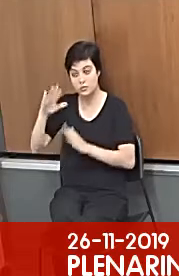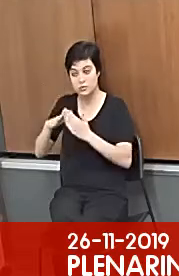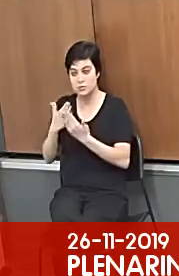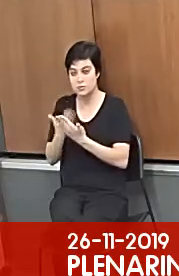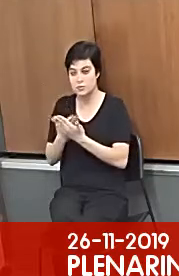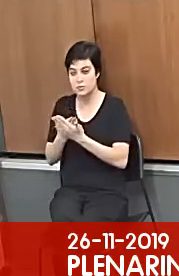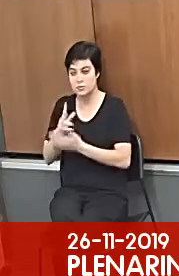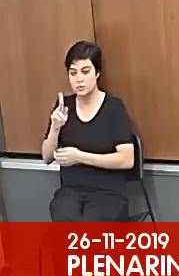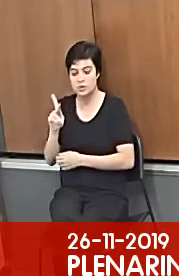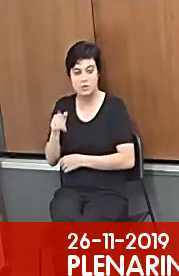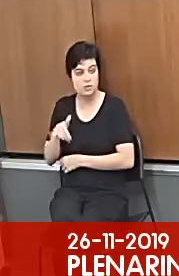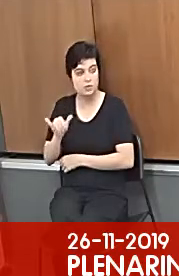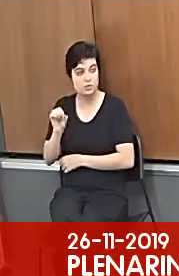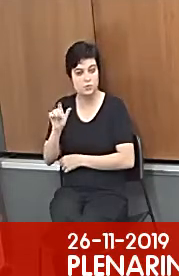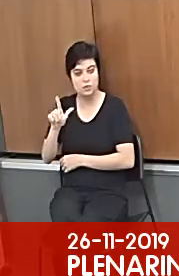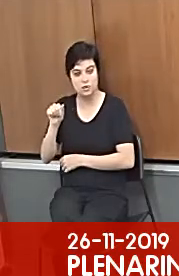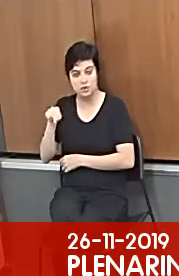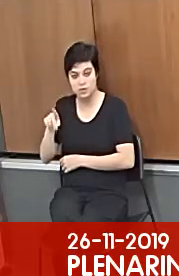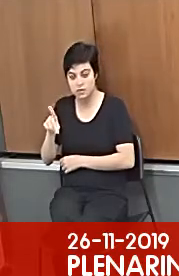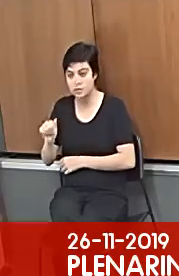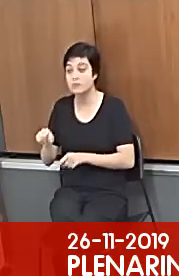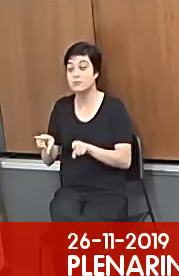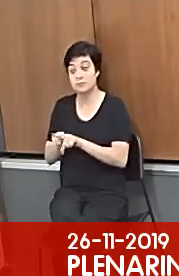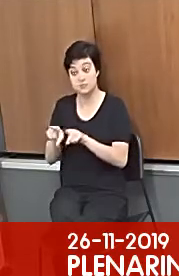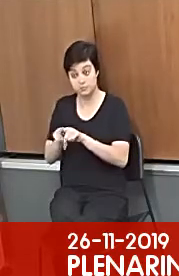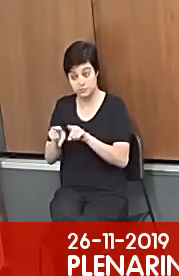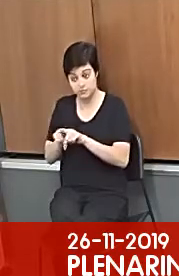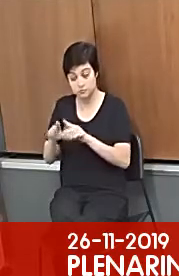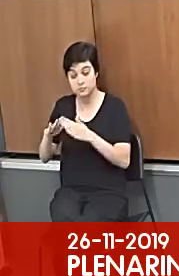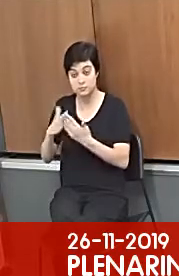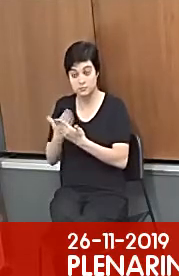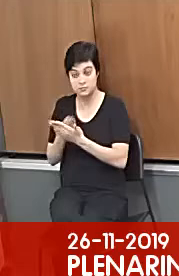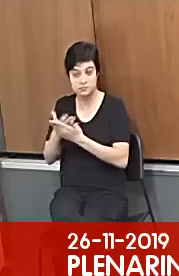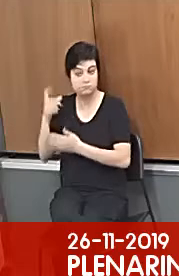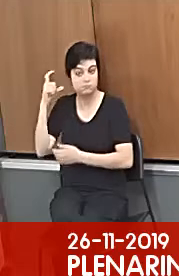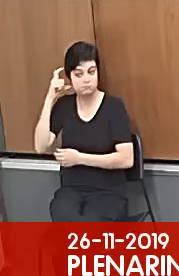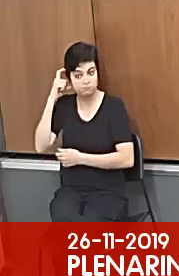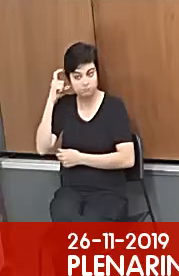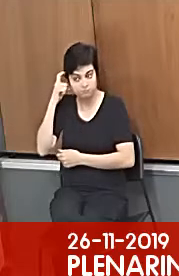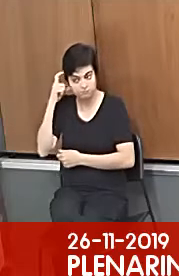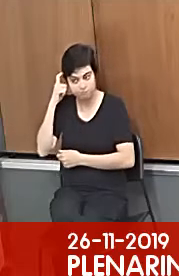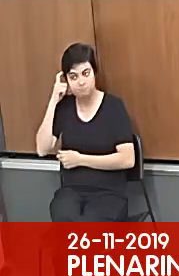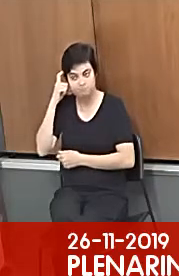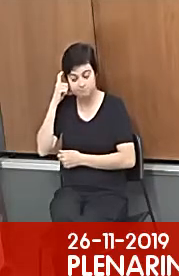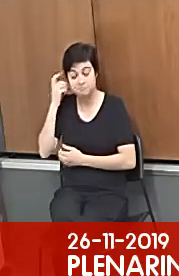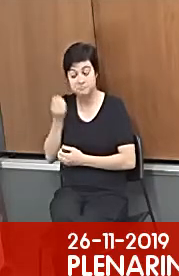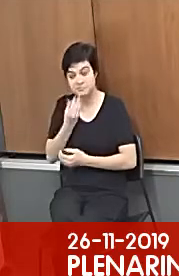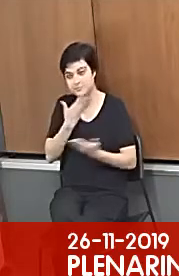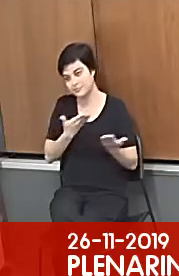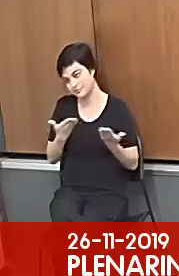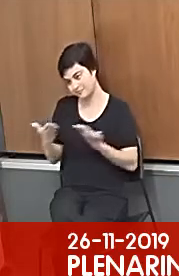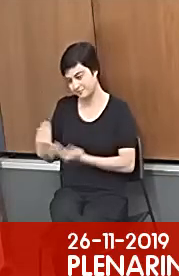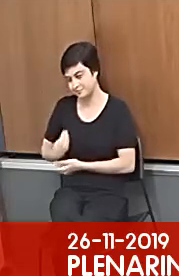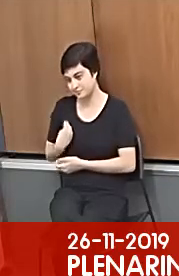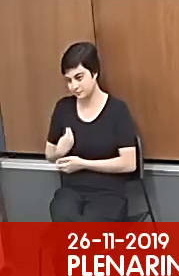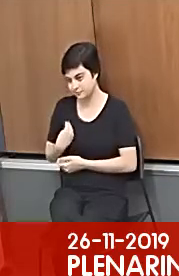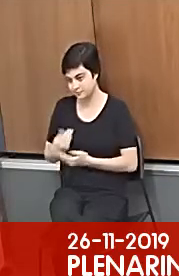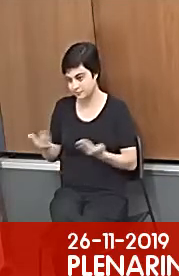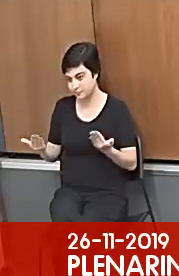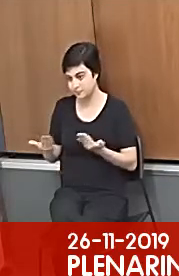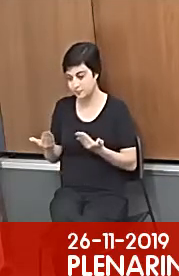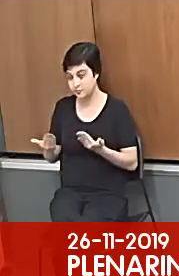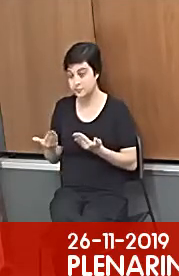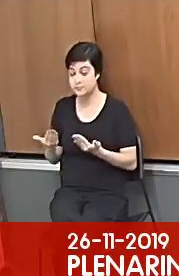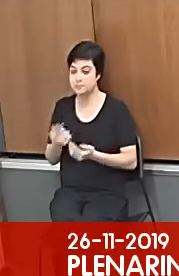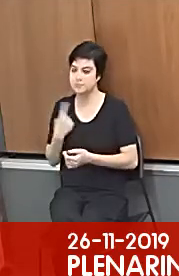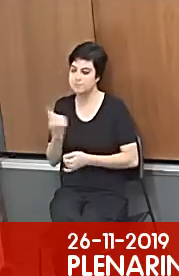Martins Silva. E do Francisco Salles também, né? Então, seja bem-vinda, dona Vilma é participante, a gente